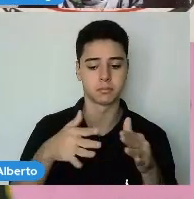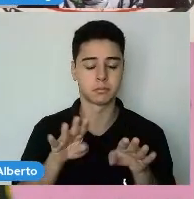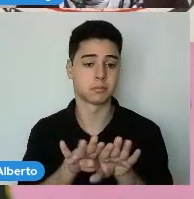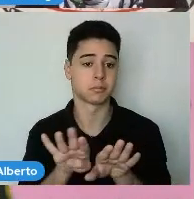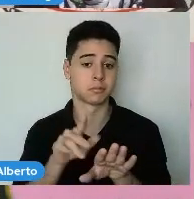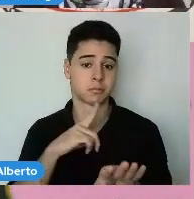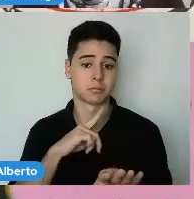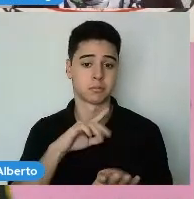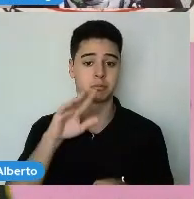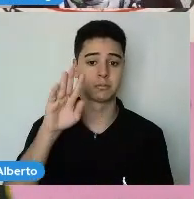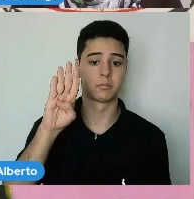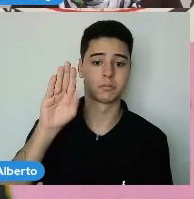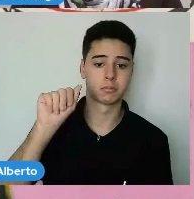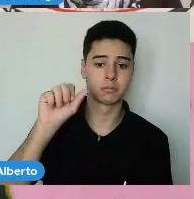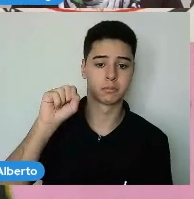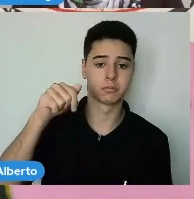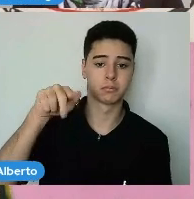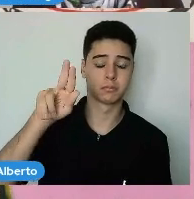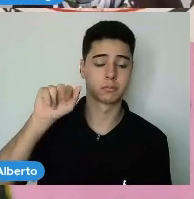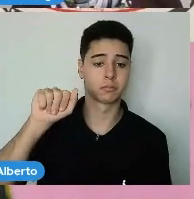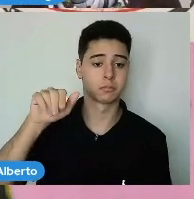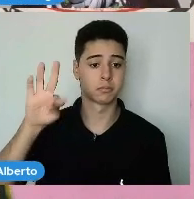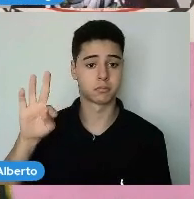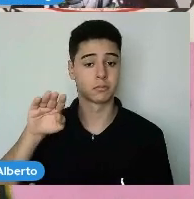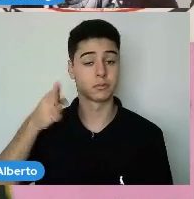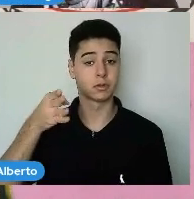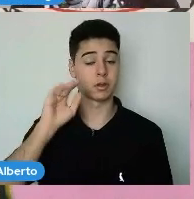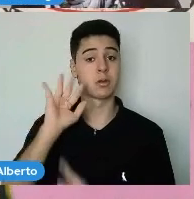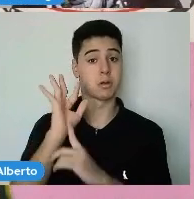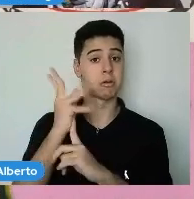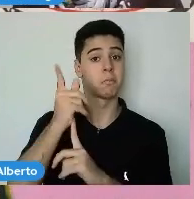o Basquiat, que já é um artista